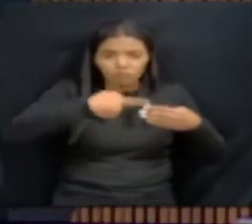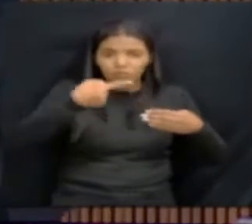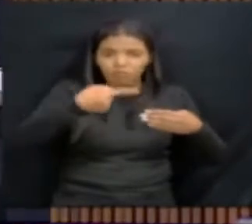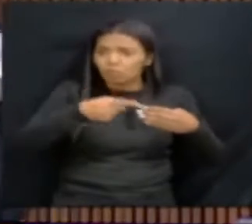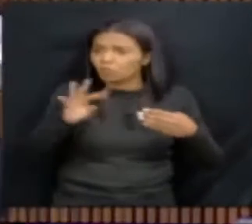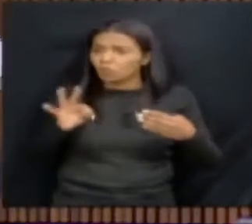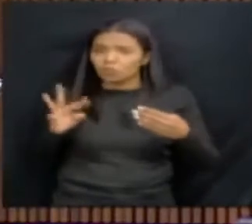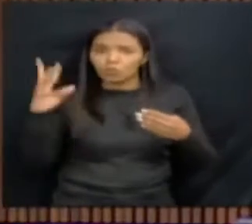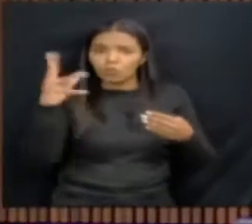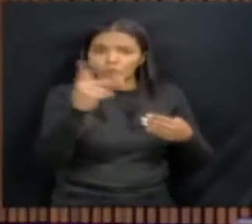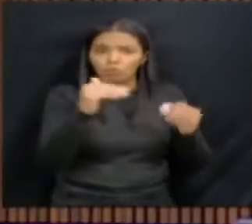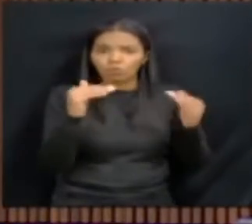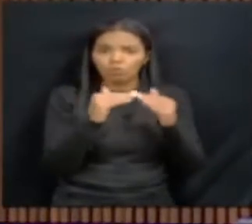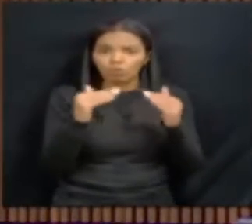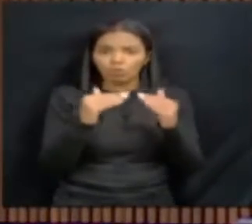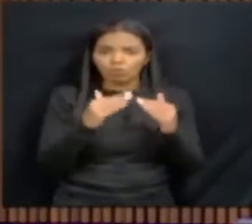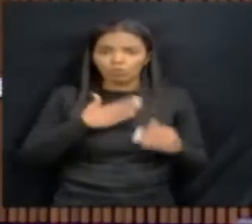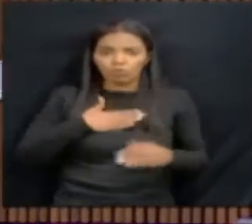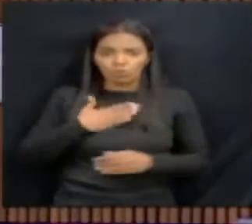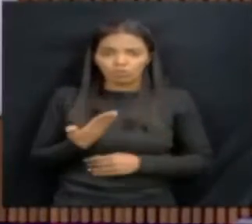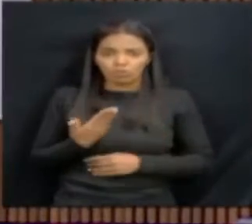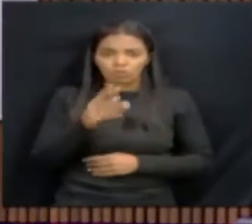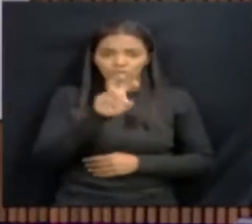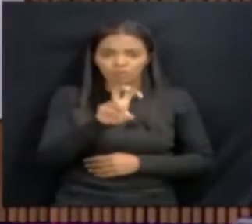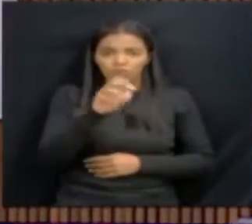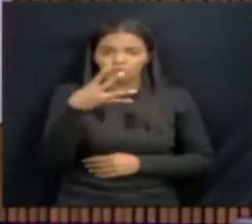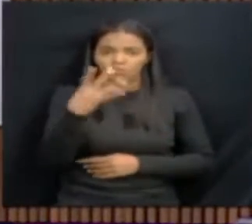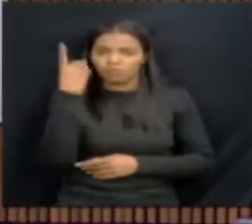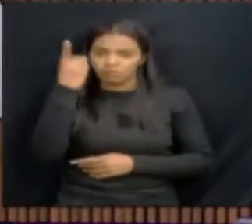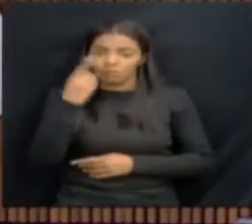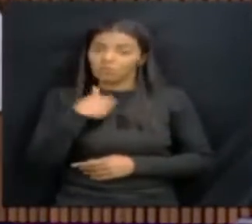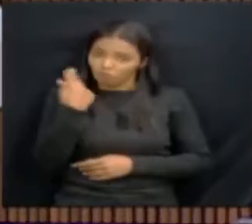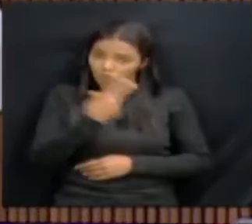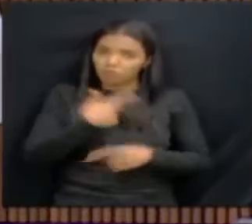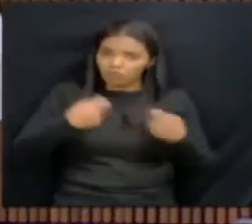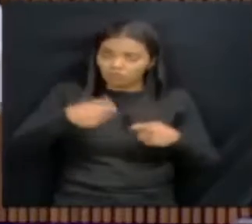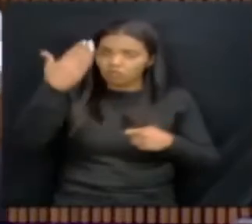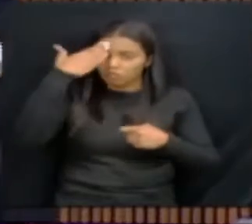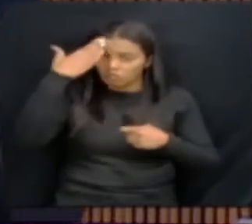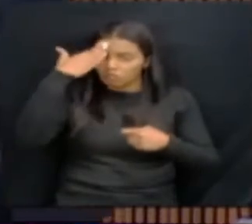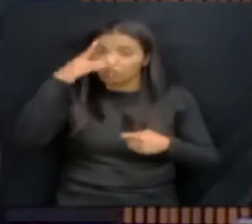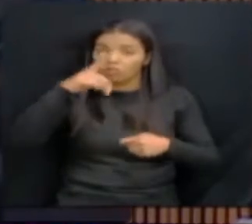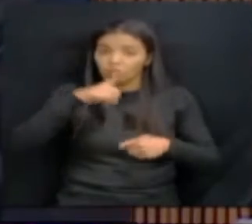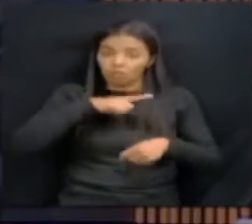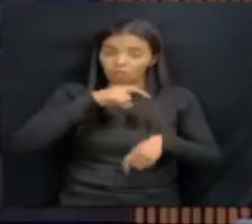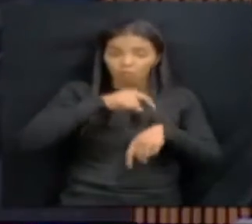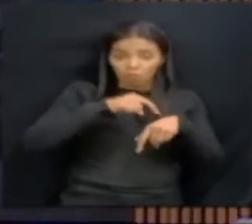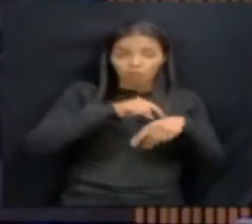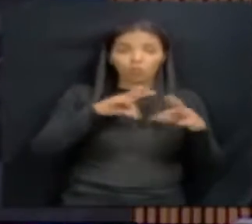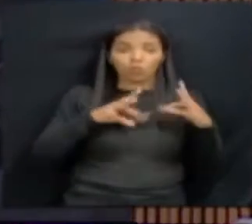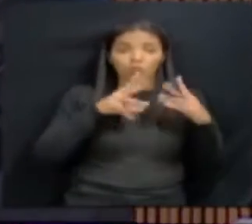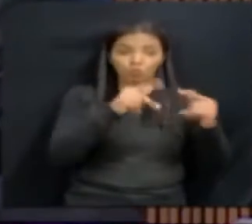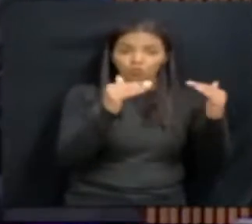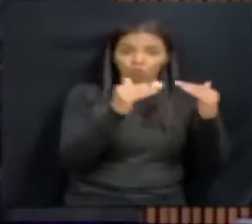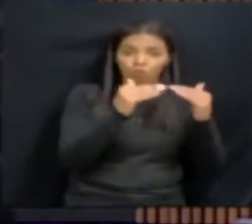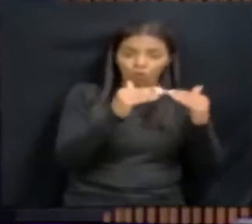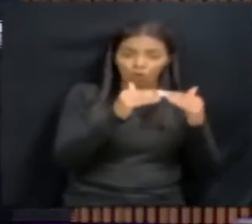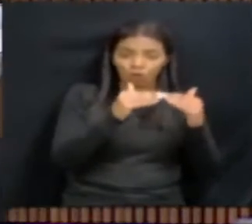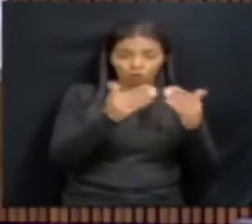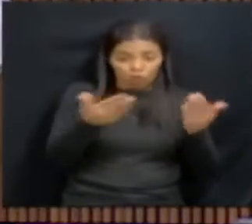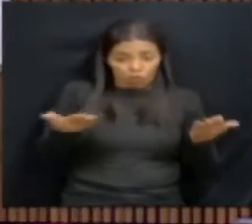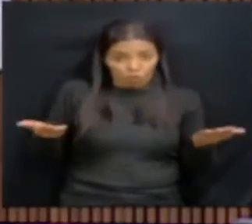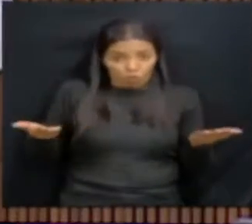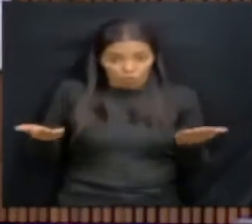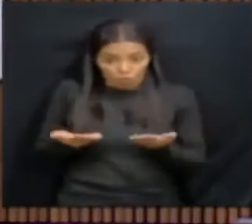nada menos que os 54 deputados. E é isso que nós temos que entender. E se hoje o ambiente é desfavorável